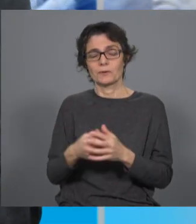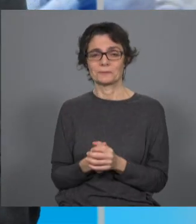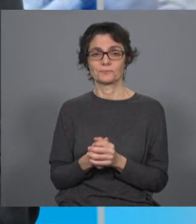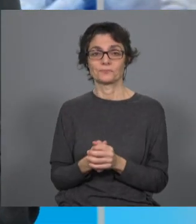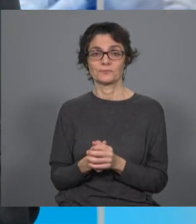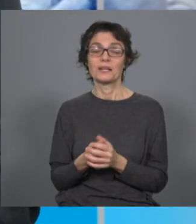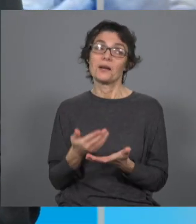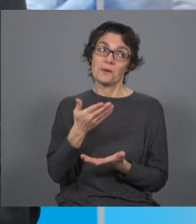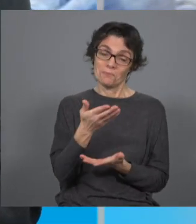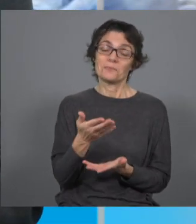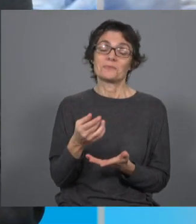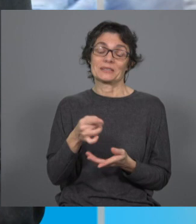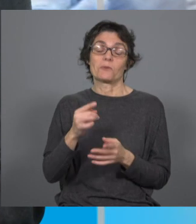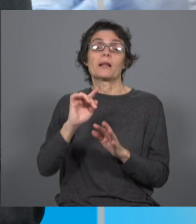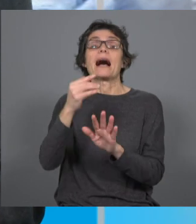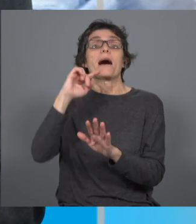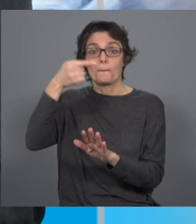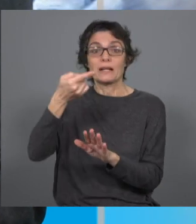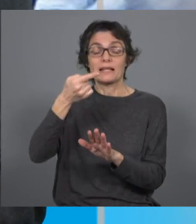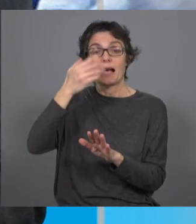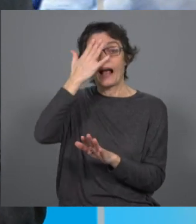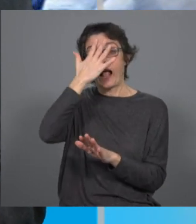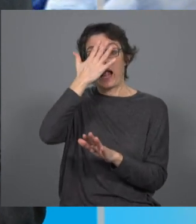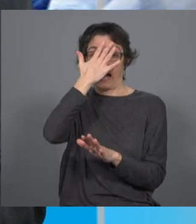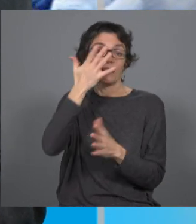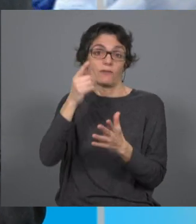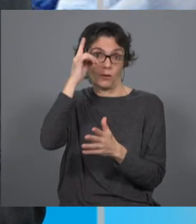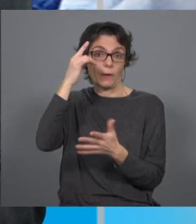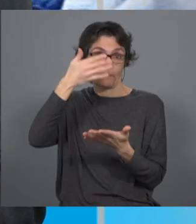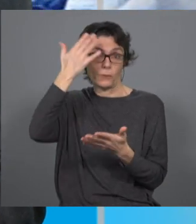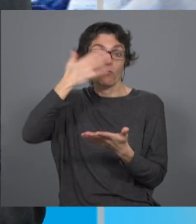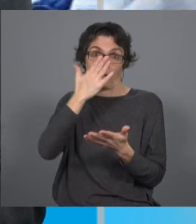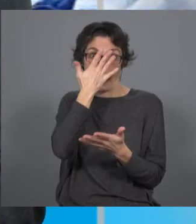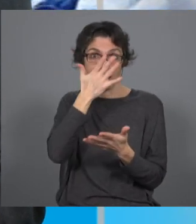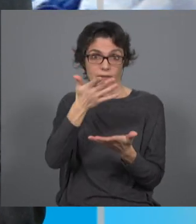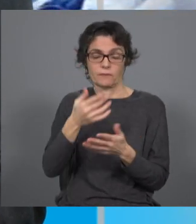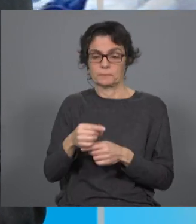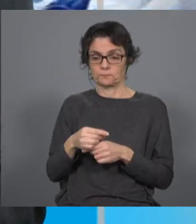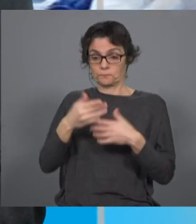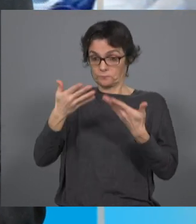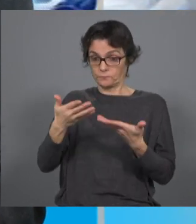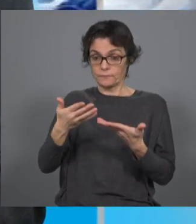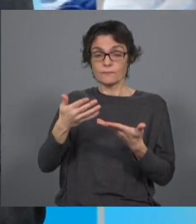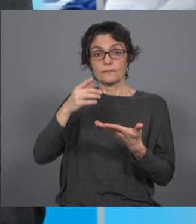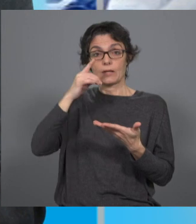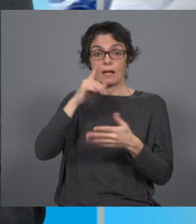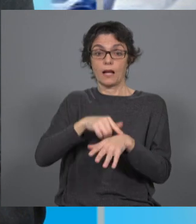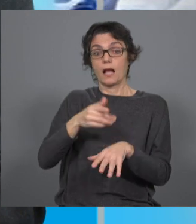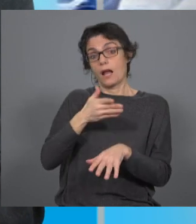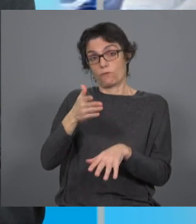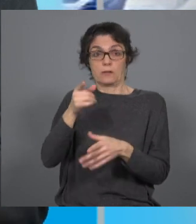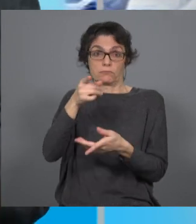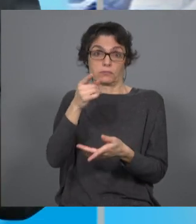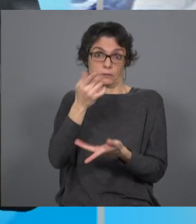dia de Carnaval, não é verdade? E o Carnaval é o tempo por excelência em